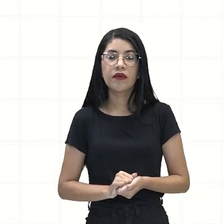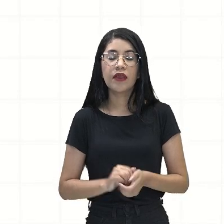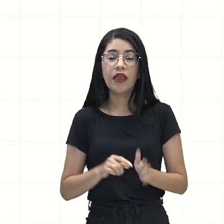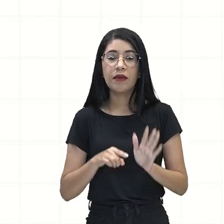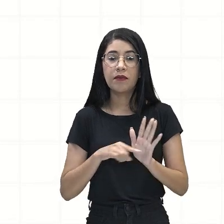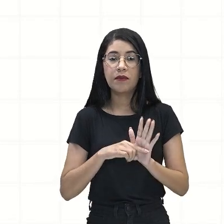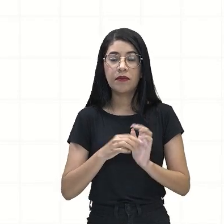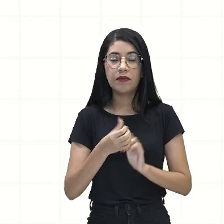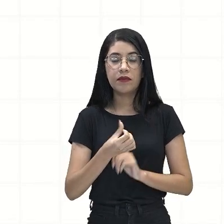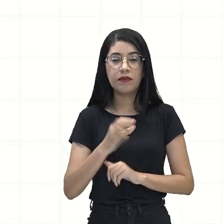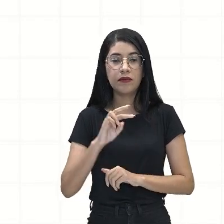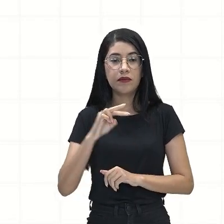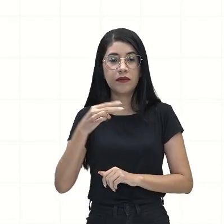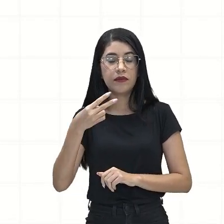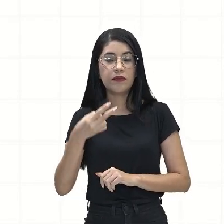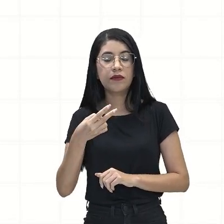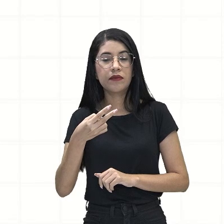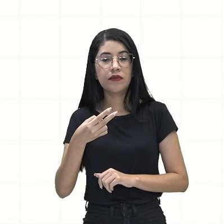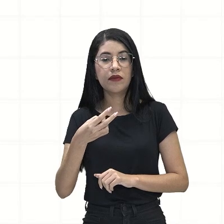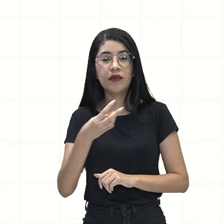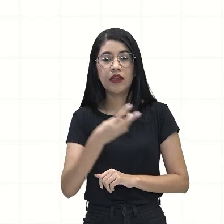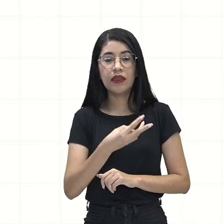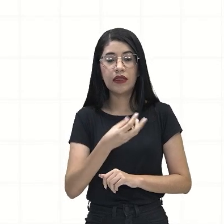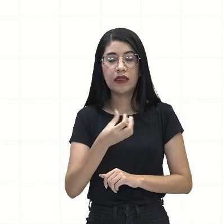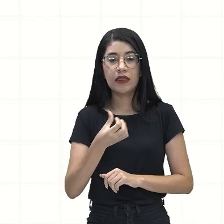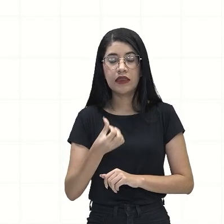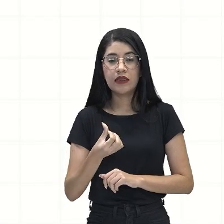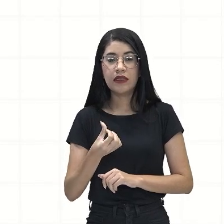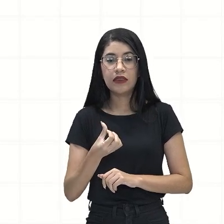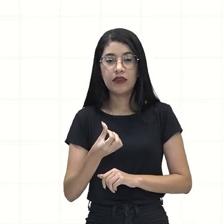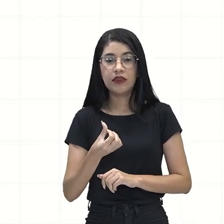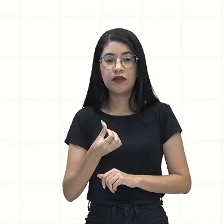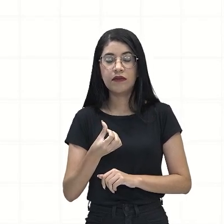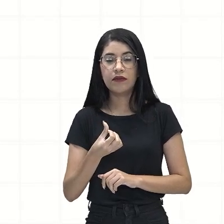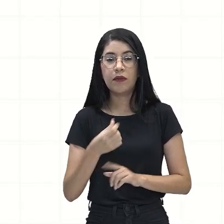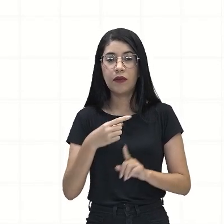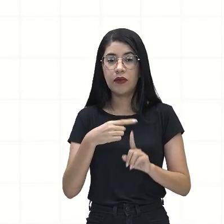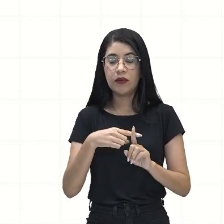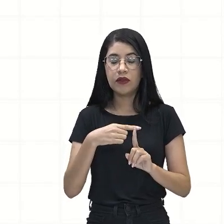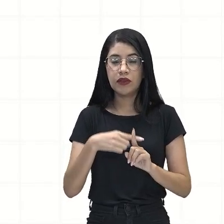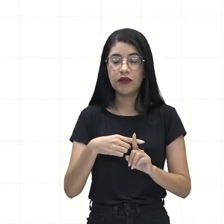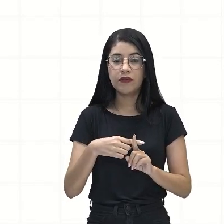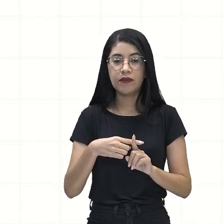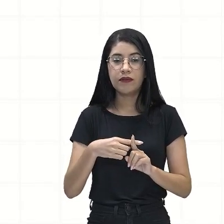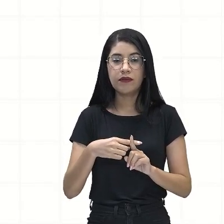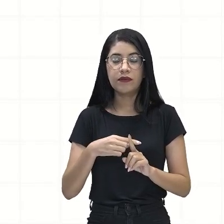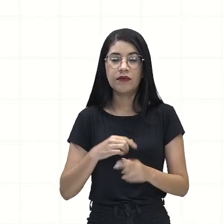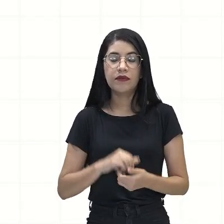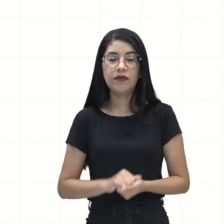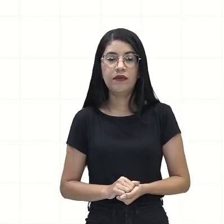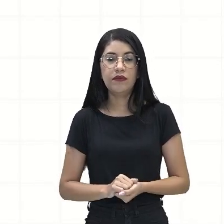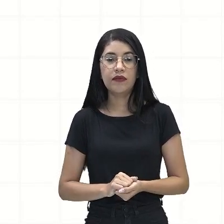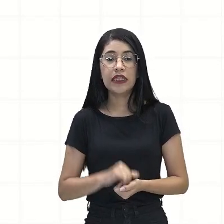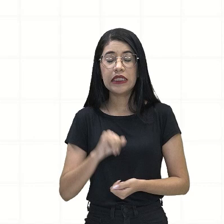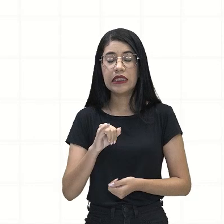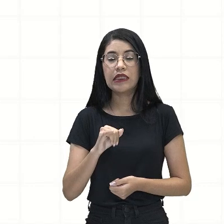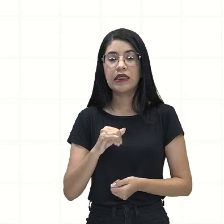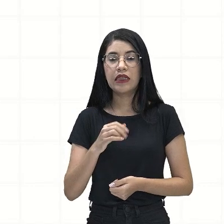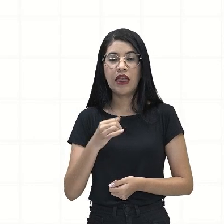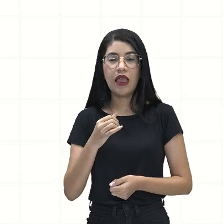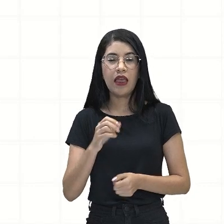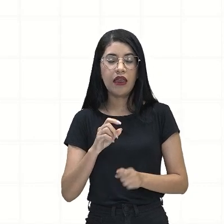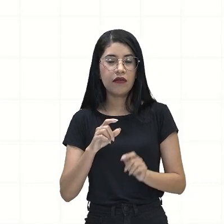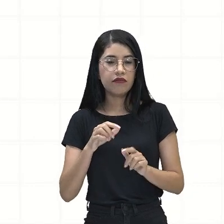6 ao quadrado, vai dar 36 positivo, né, porque base negativa expoente par, o resultado